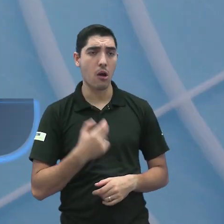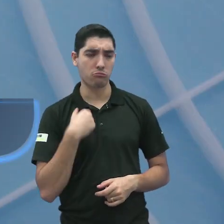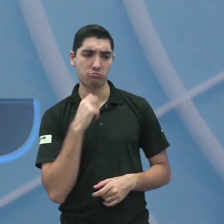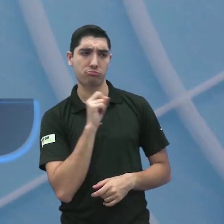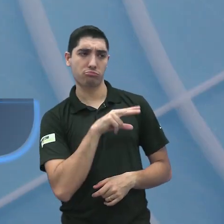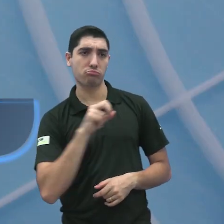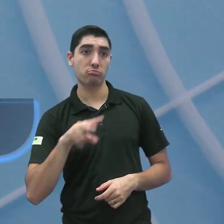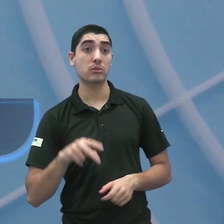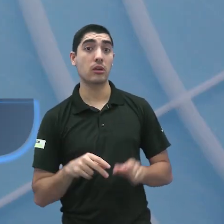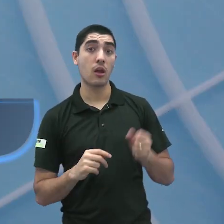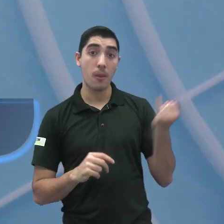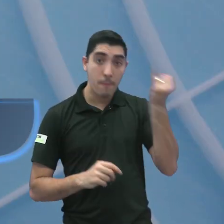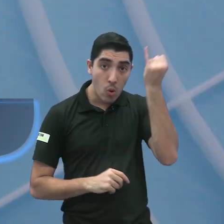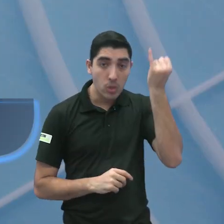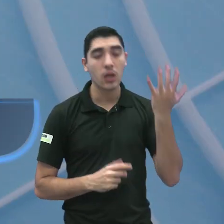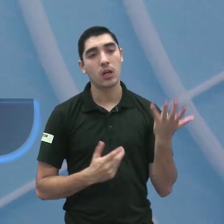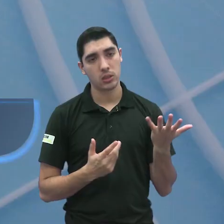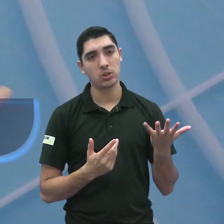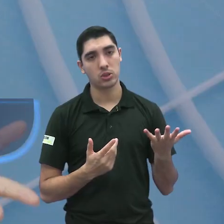isso incentiva